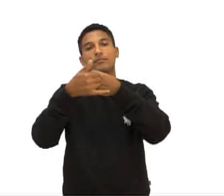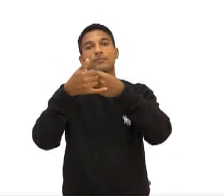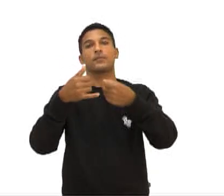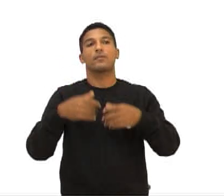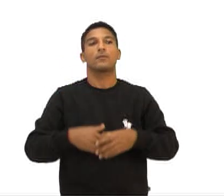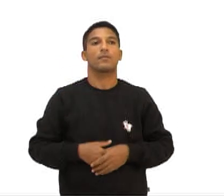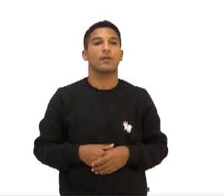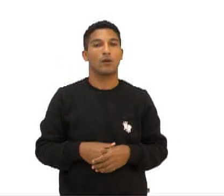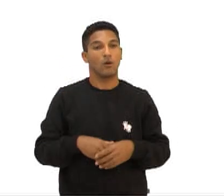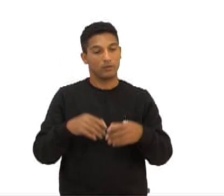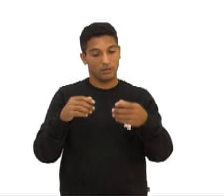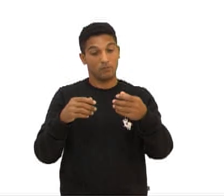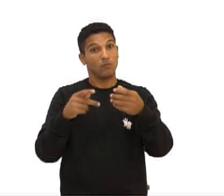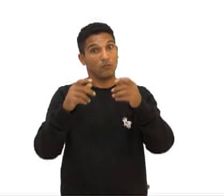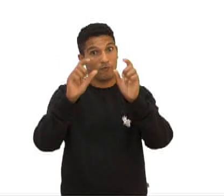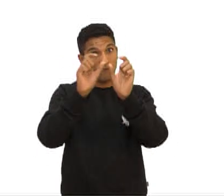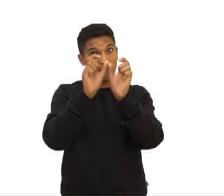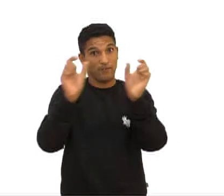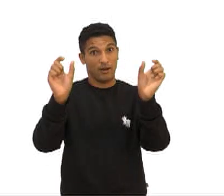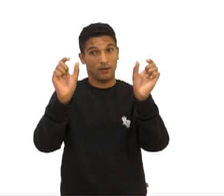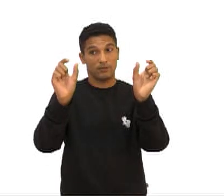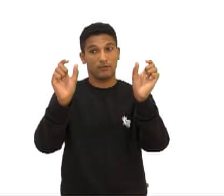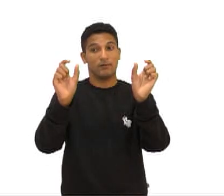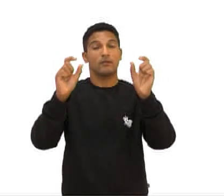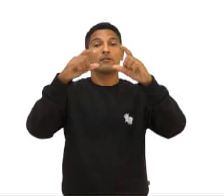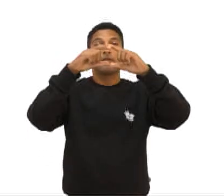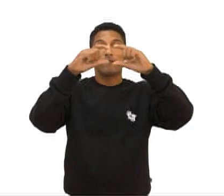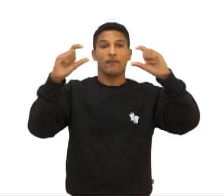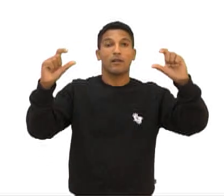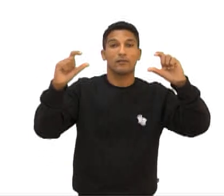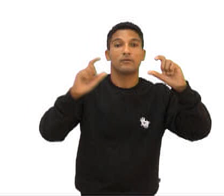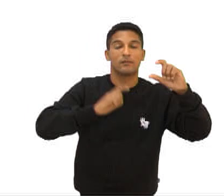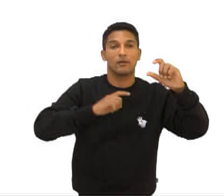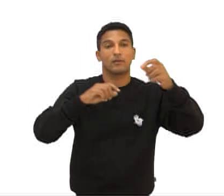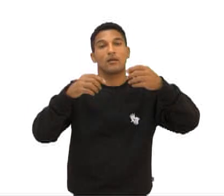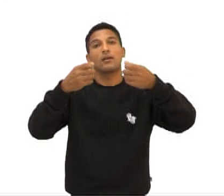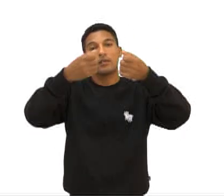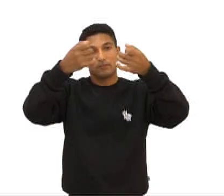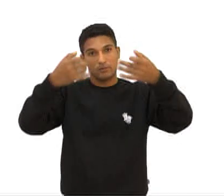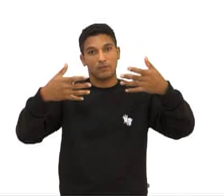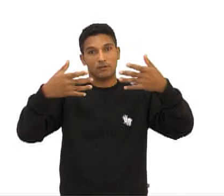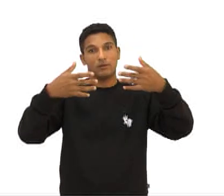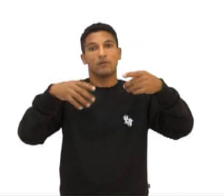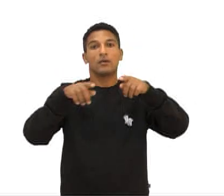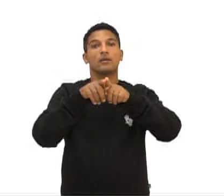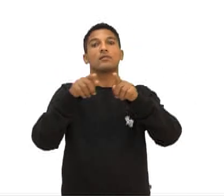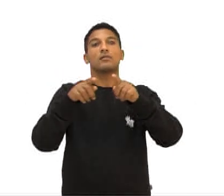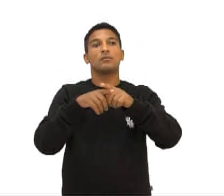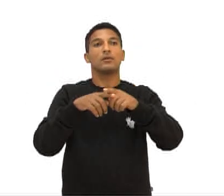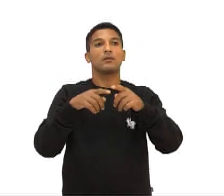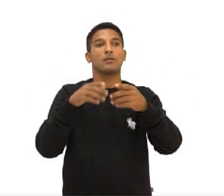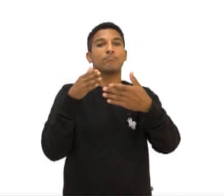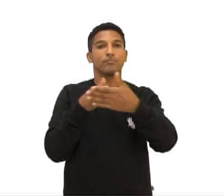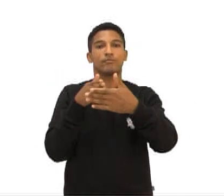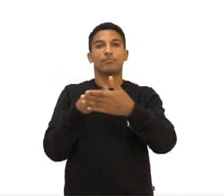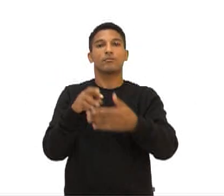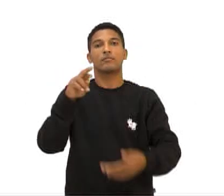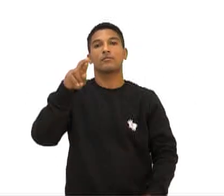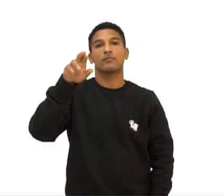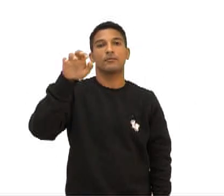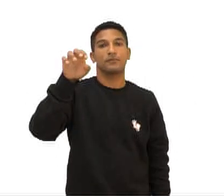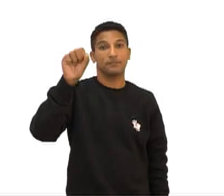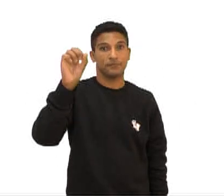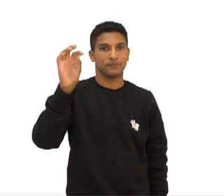em explicativa e restritiva. Exemplo, o júri, que sofria grande